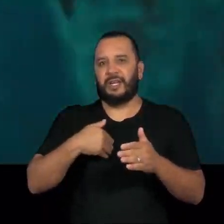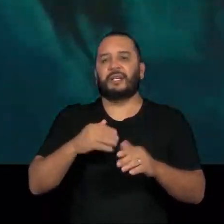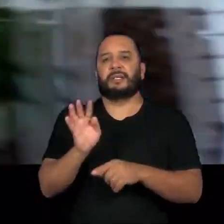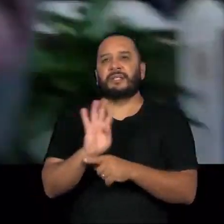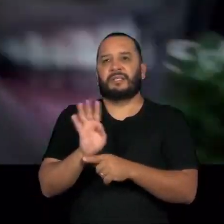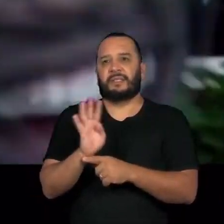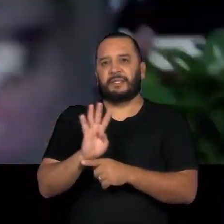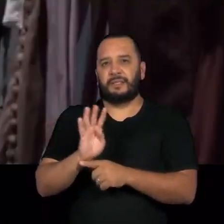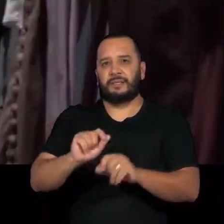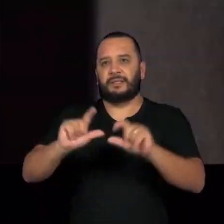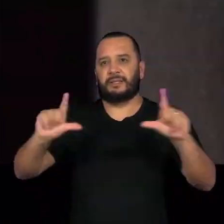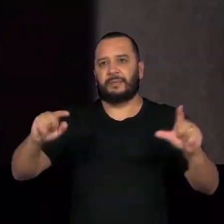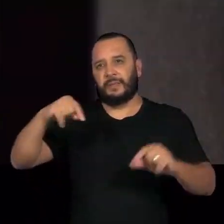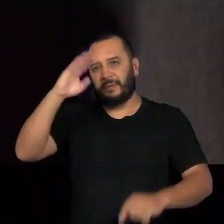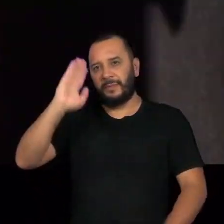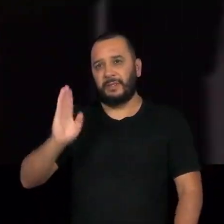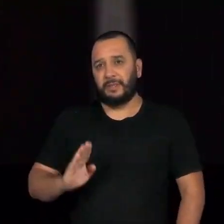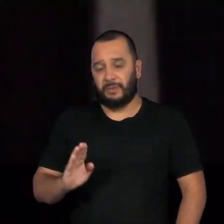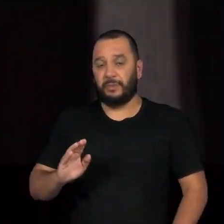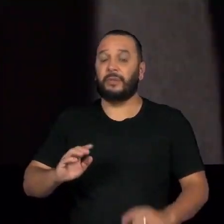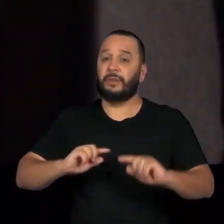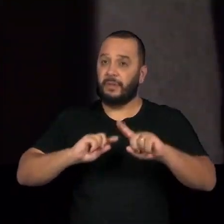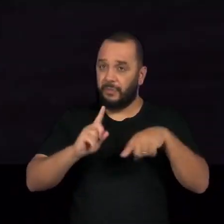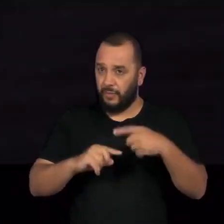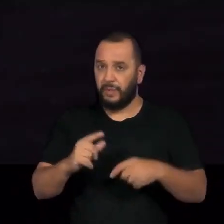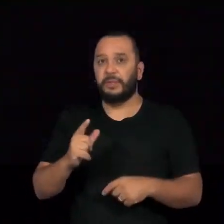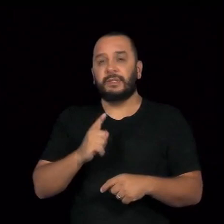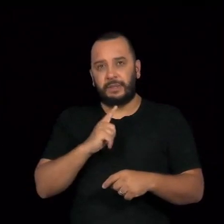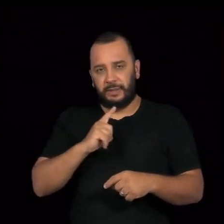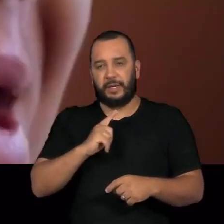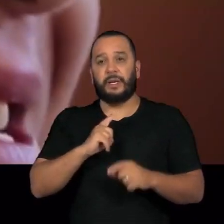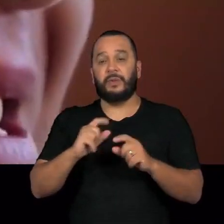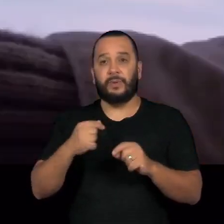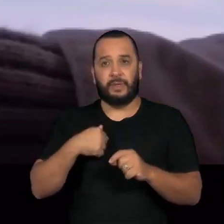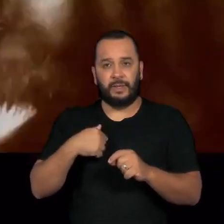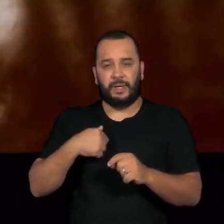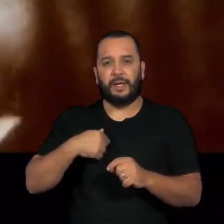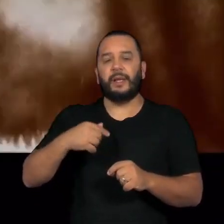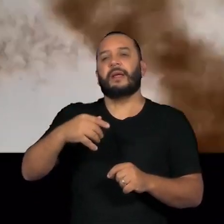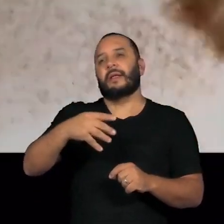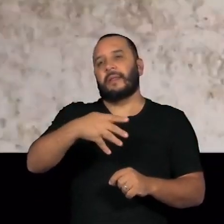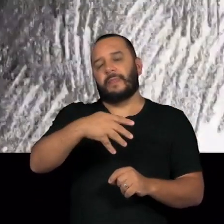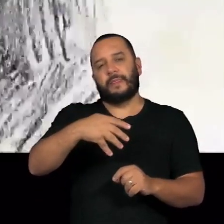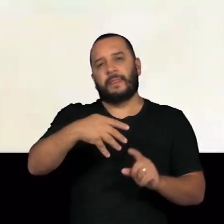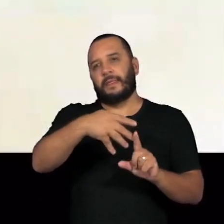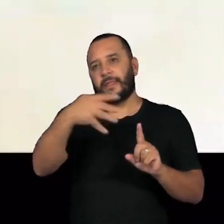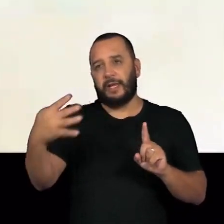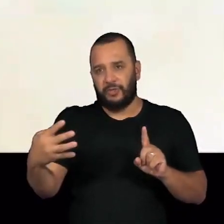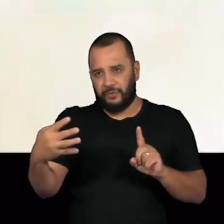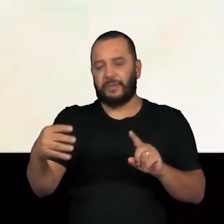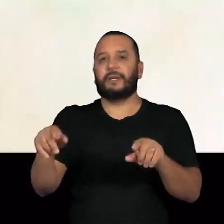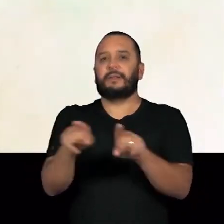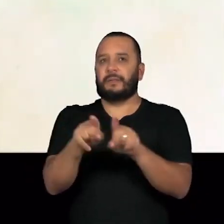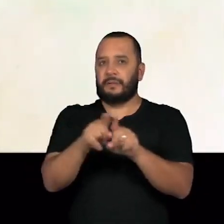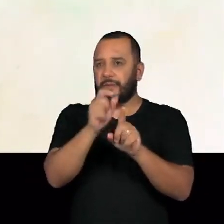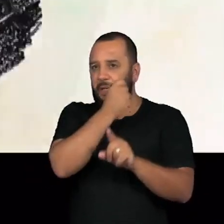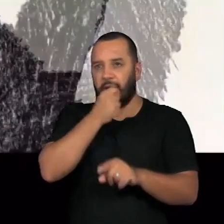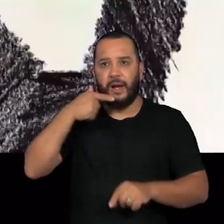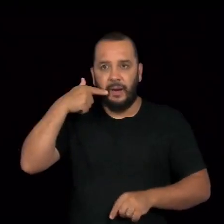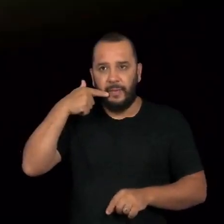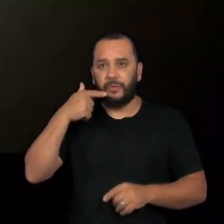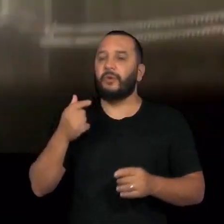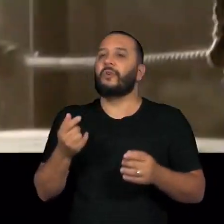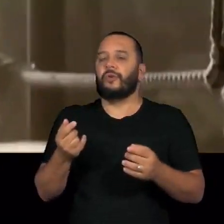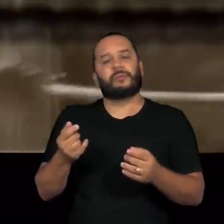últimos anos, com o advento da distribuição em streaming, o curta ganhou nova importância e o status de